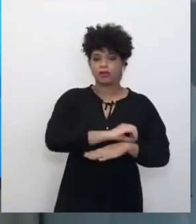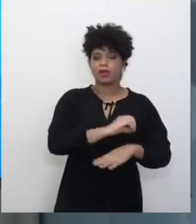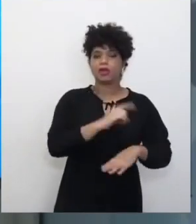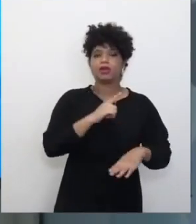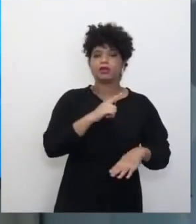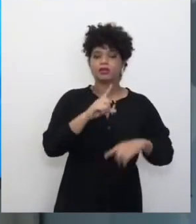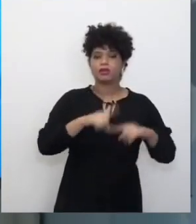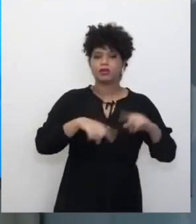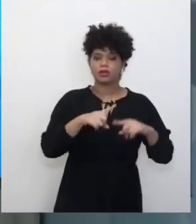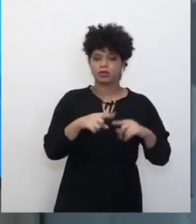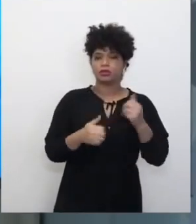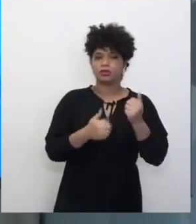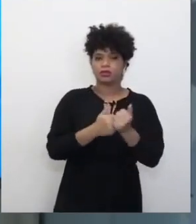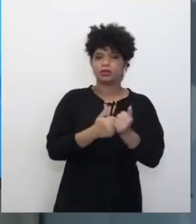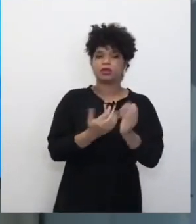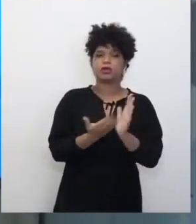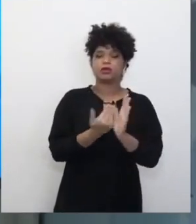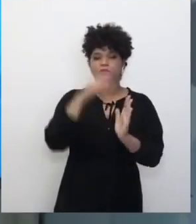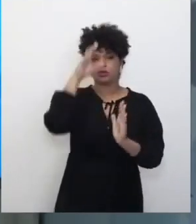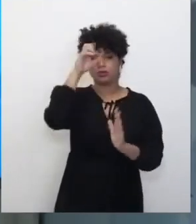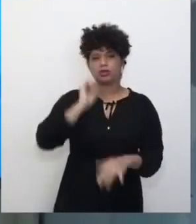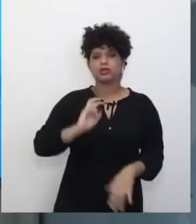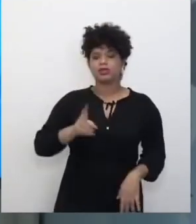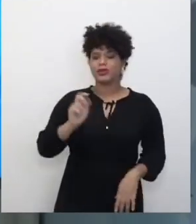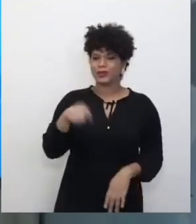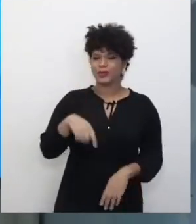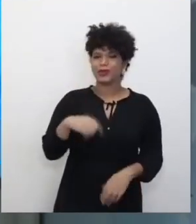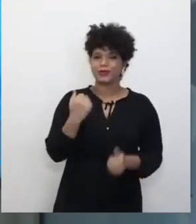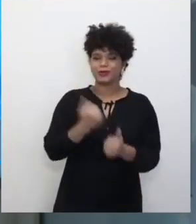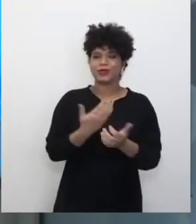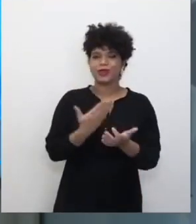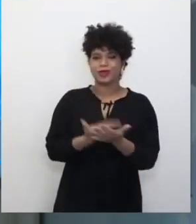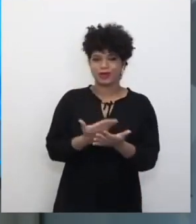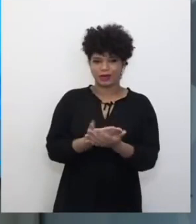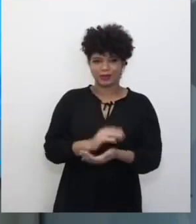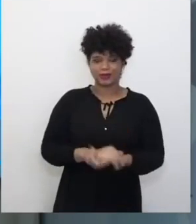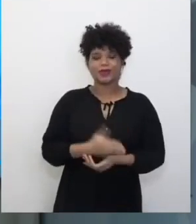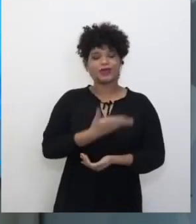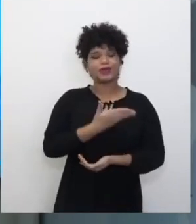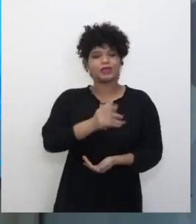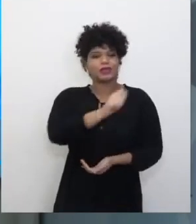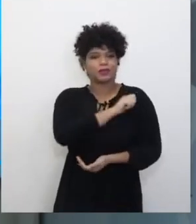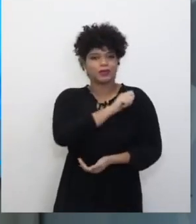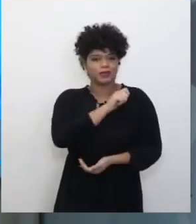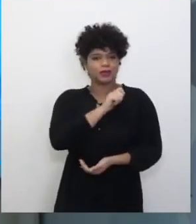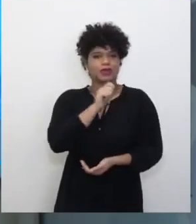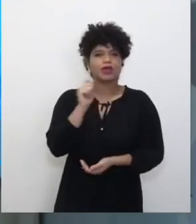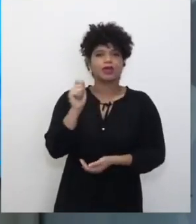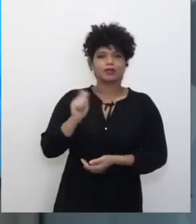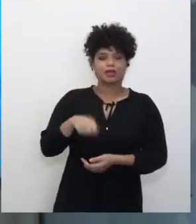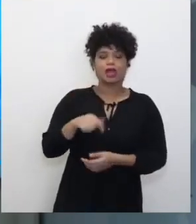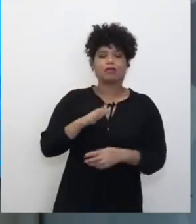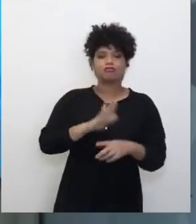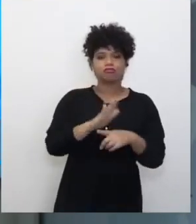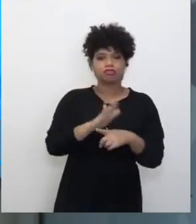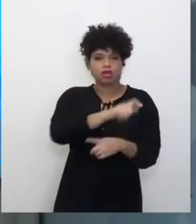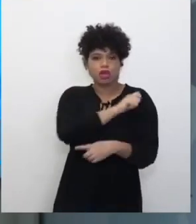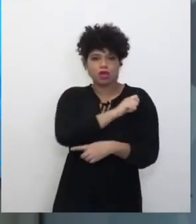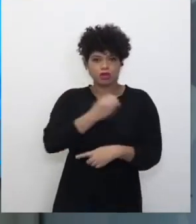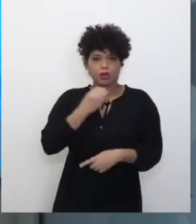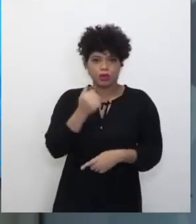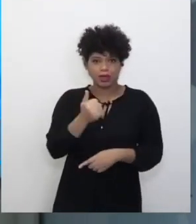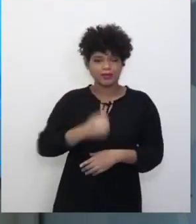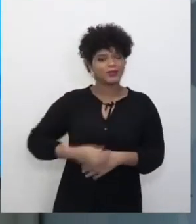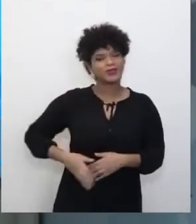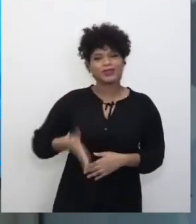caderno Aprender Sempre, e acompanhar a aula com a gente. E os professores aí vão auxiliando os alunos na medida do possível. Muito